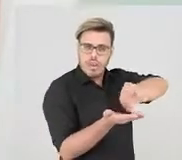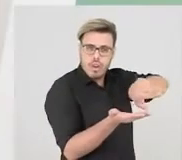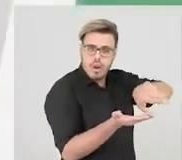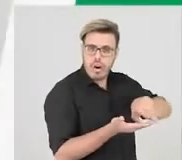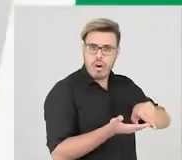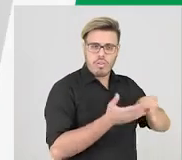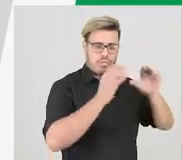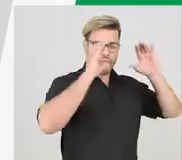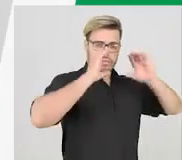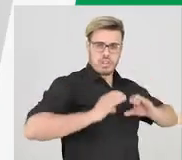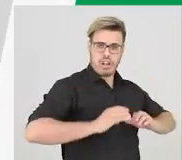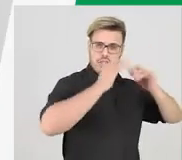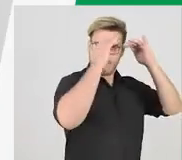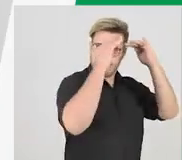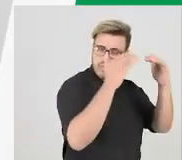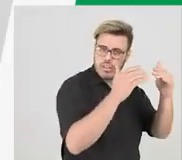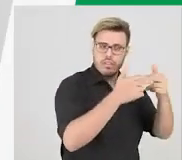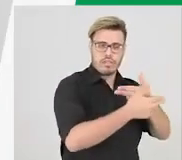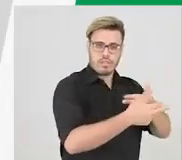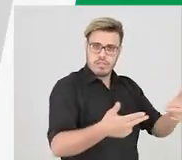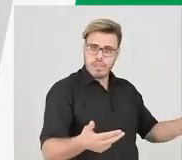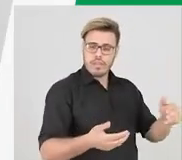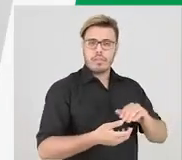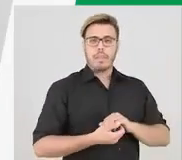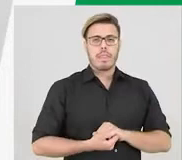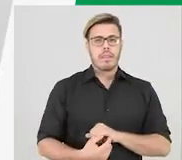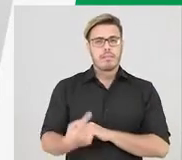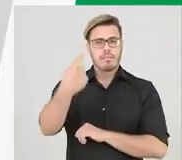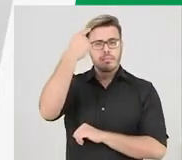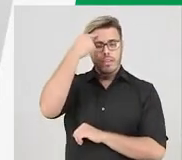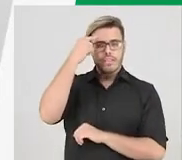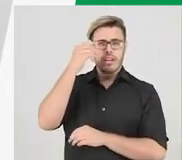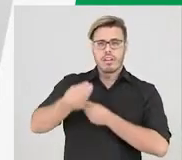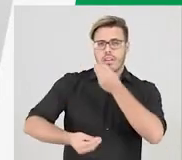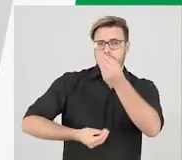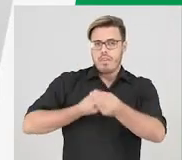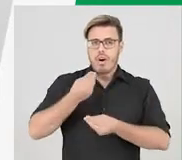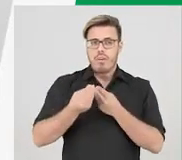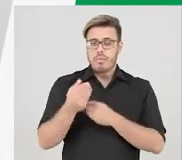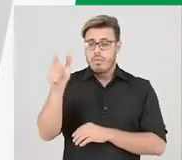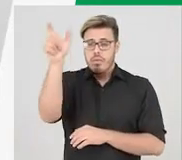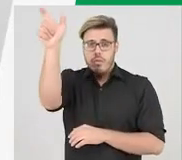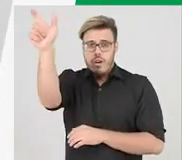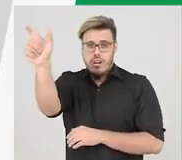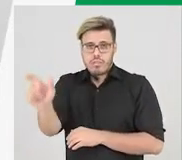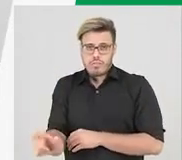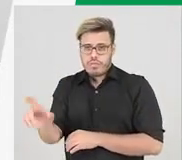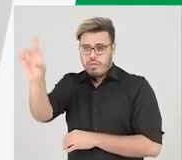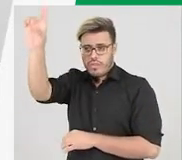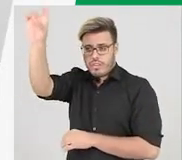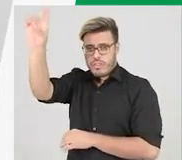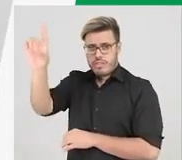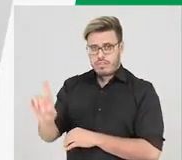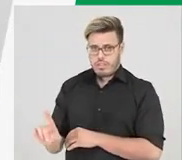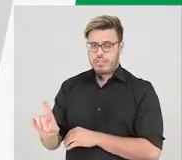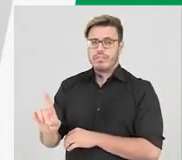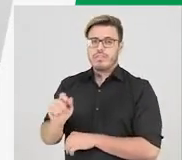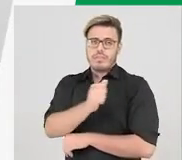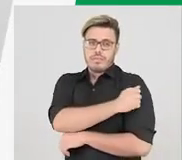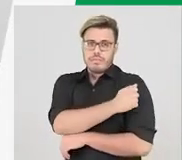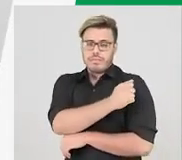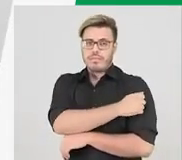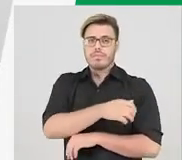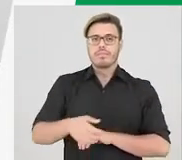e potencializar, pensar nas potencialidades do aluno com deficiência. O objetivo de uma escola